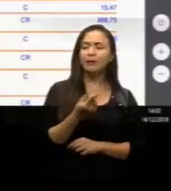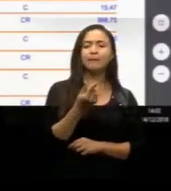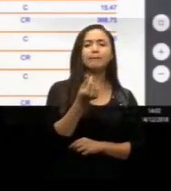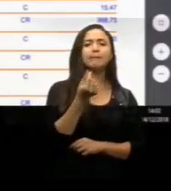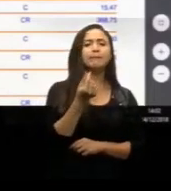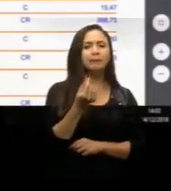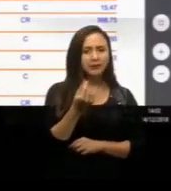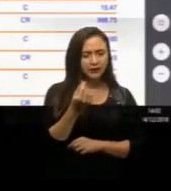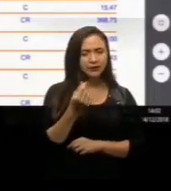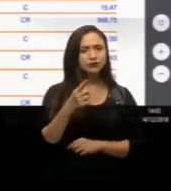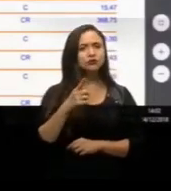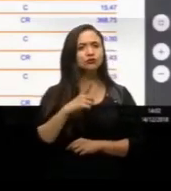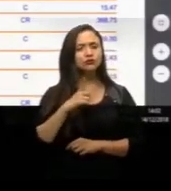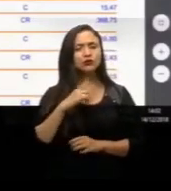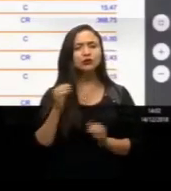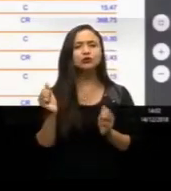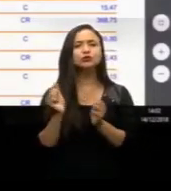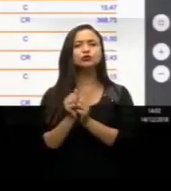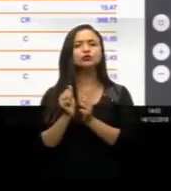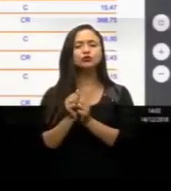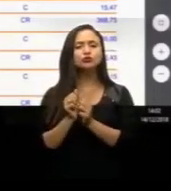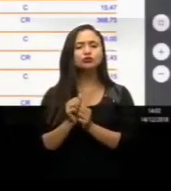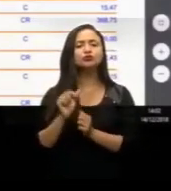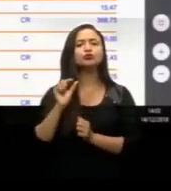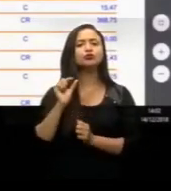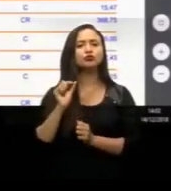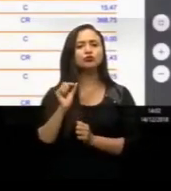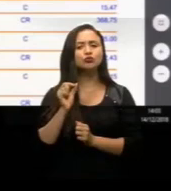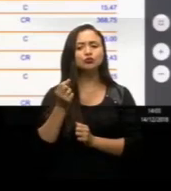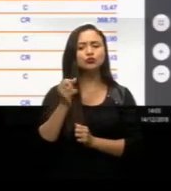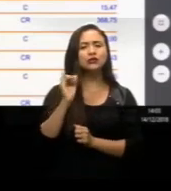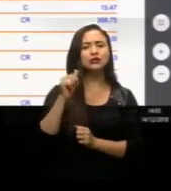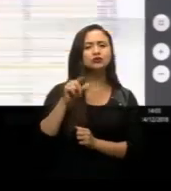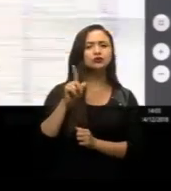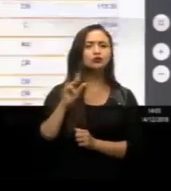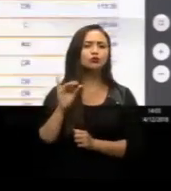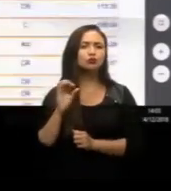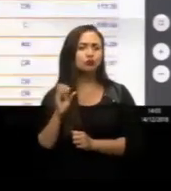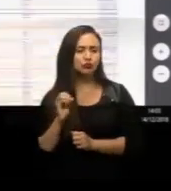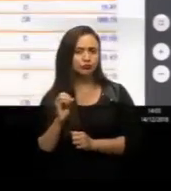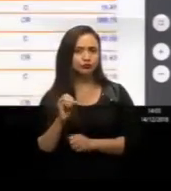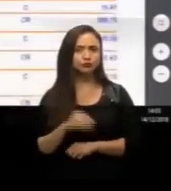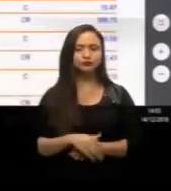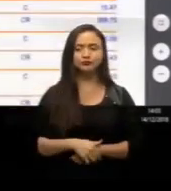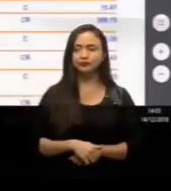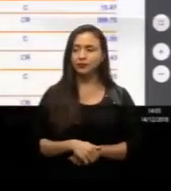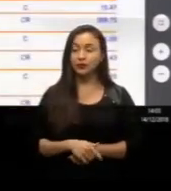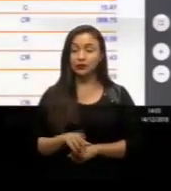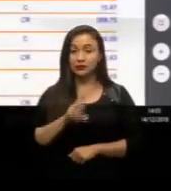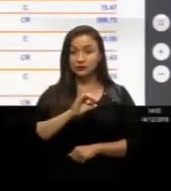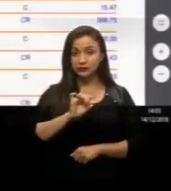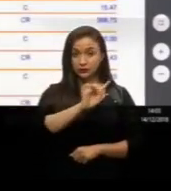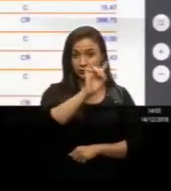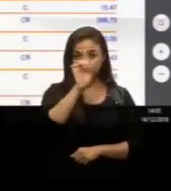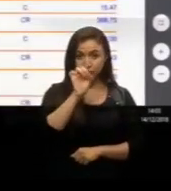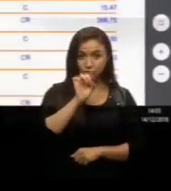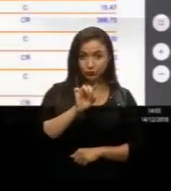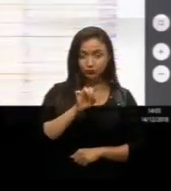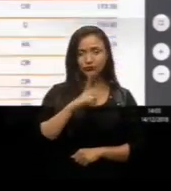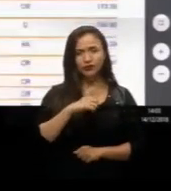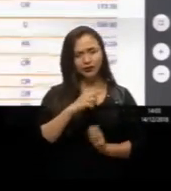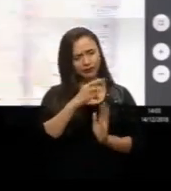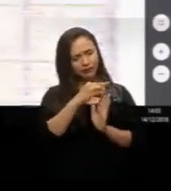obtido por meio de coeficiente de representatividade do insumo, tá? Então, qualquer dúvida, ver manual de